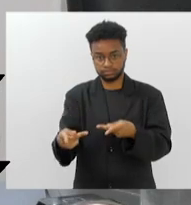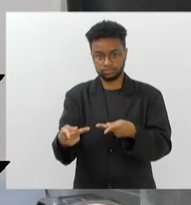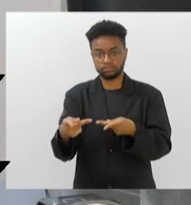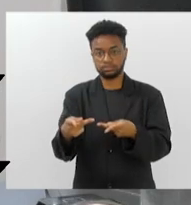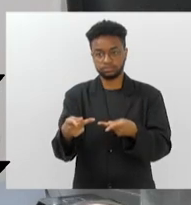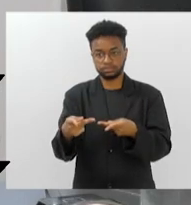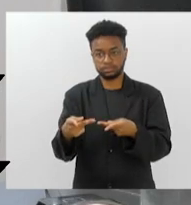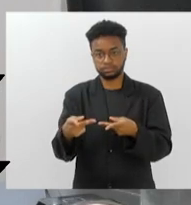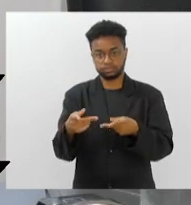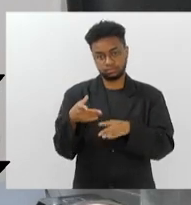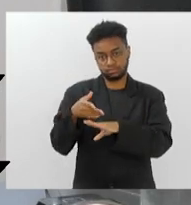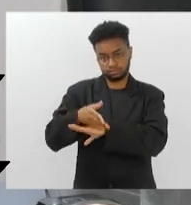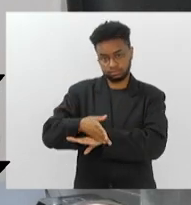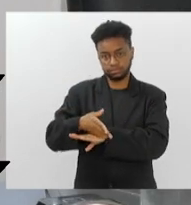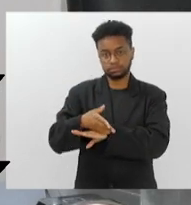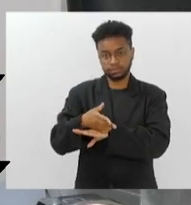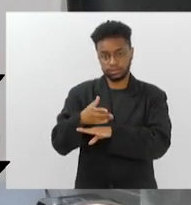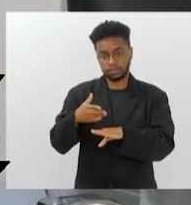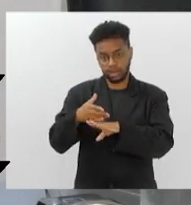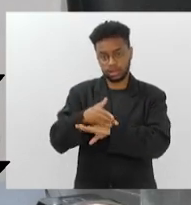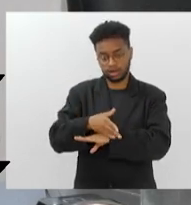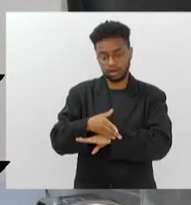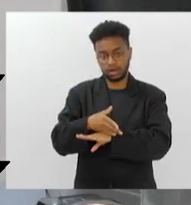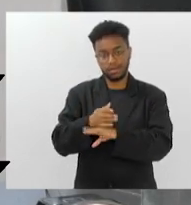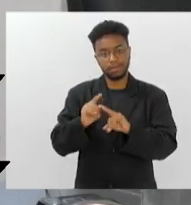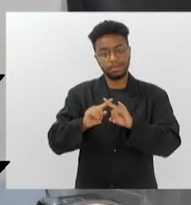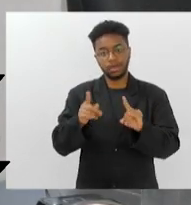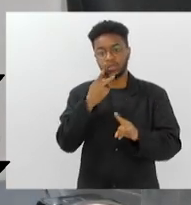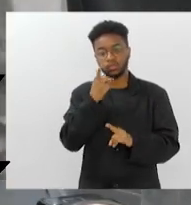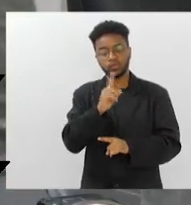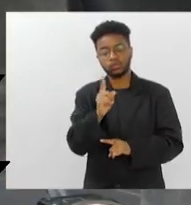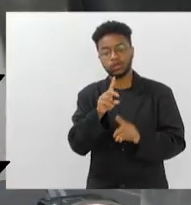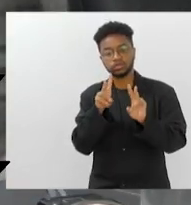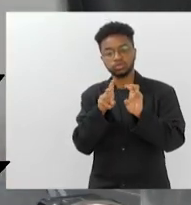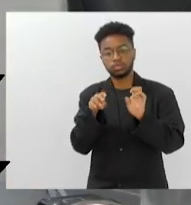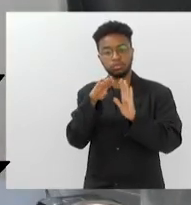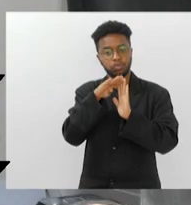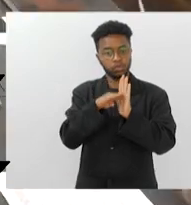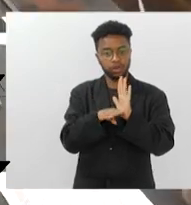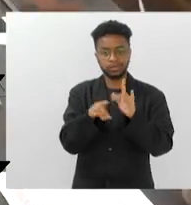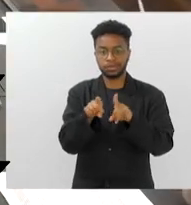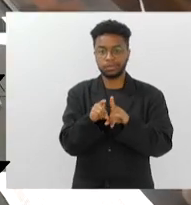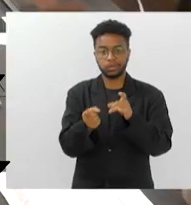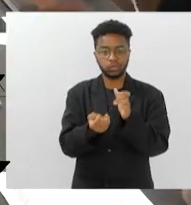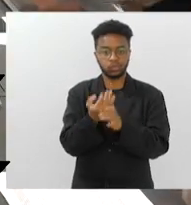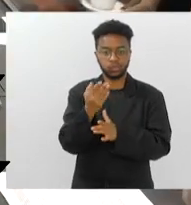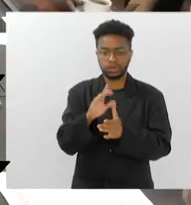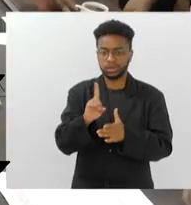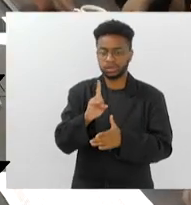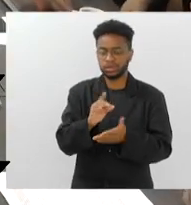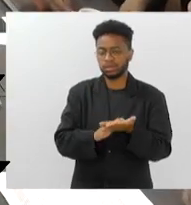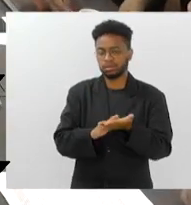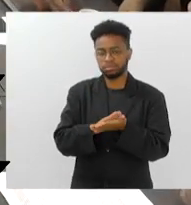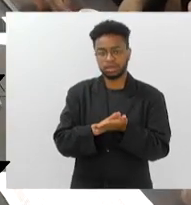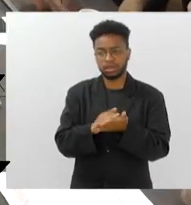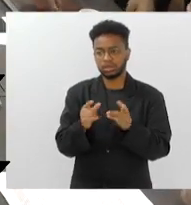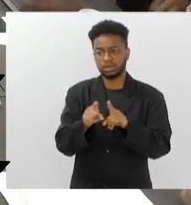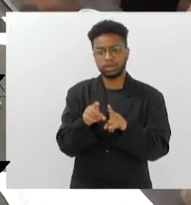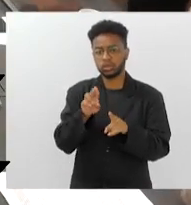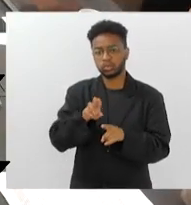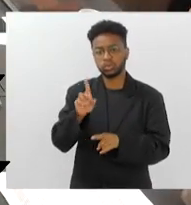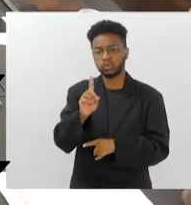exess perite o ingresso ingresso mas não fala do programa não cria critérios não fala nem nem usa o